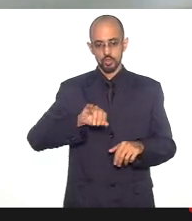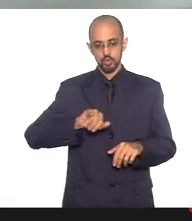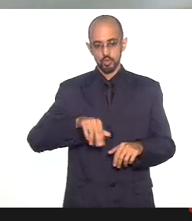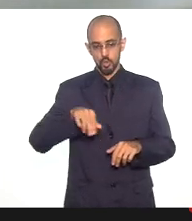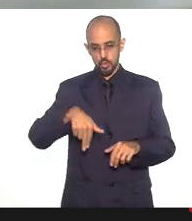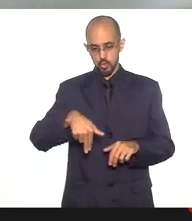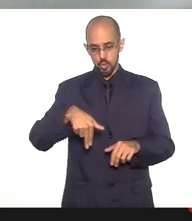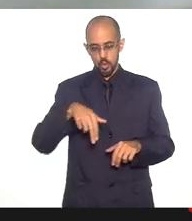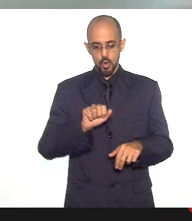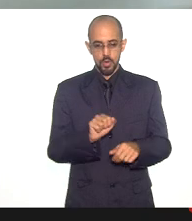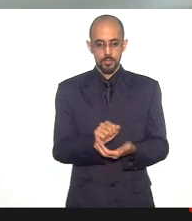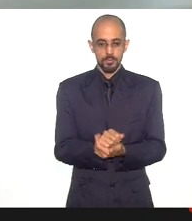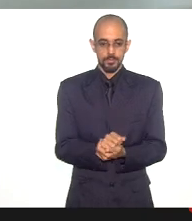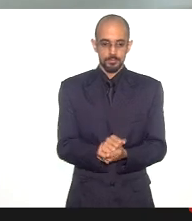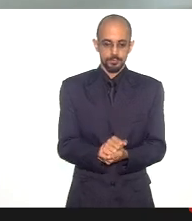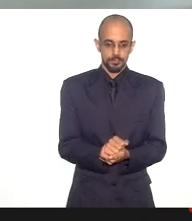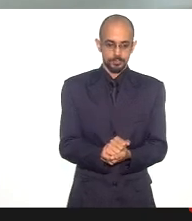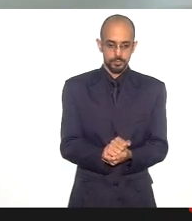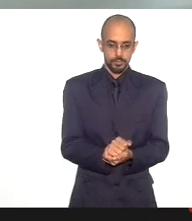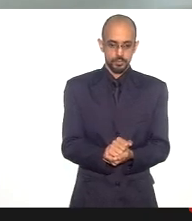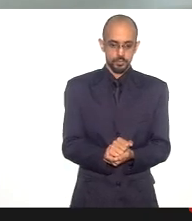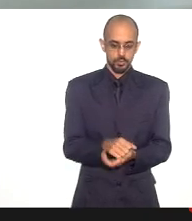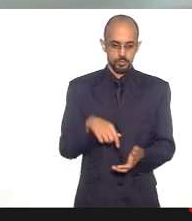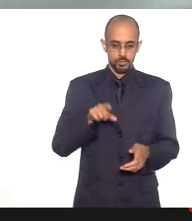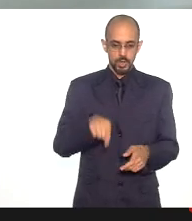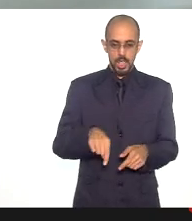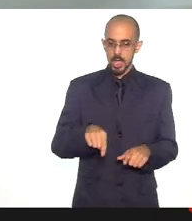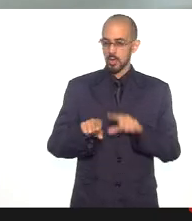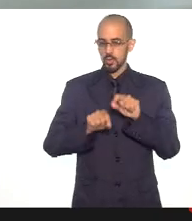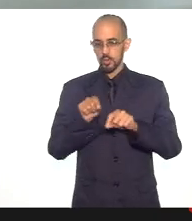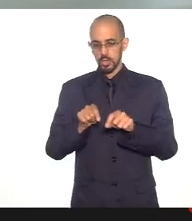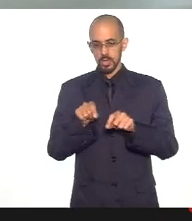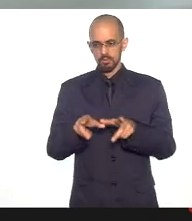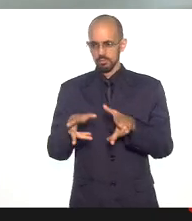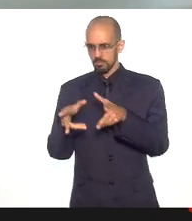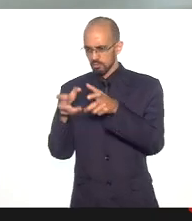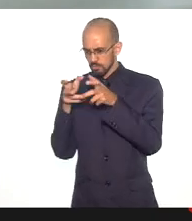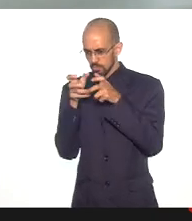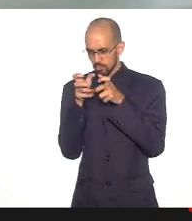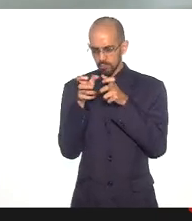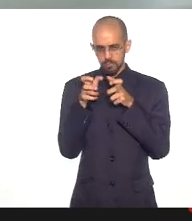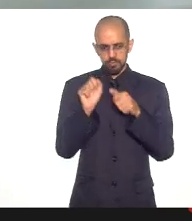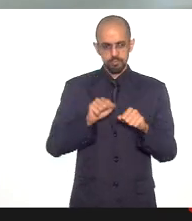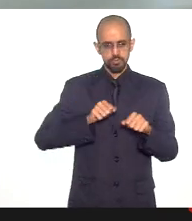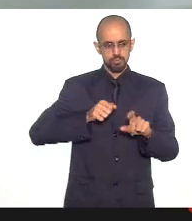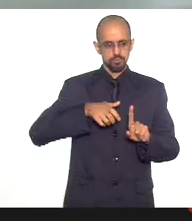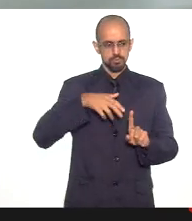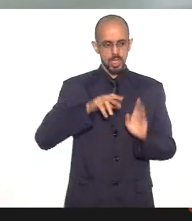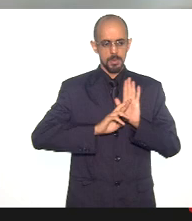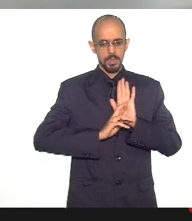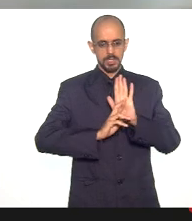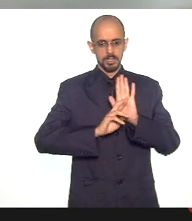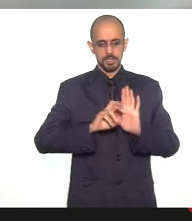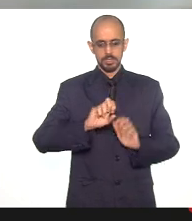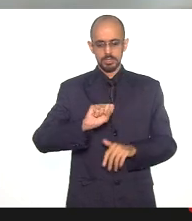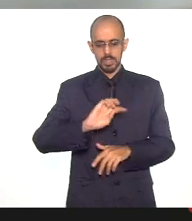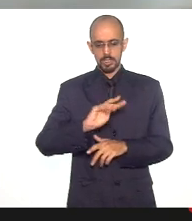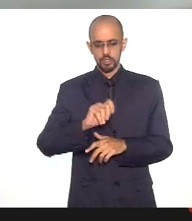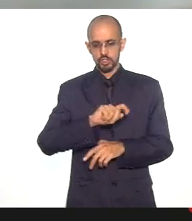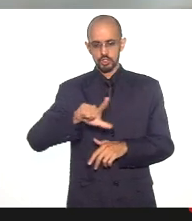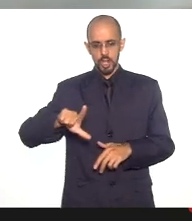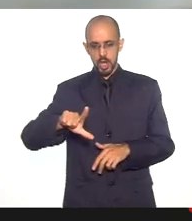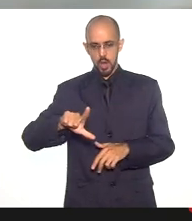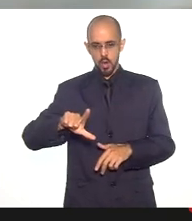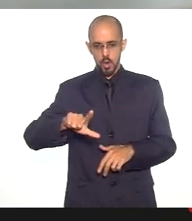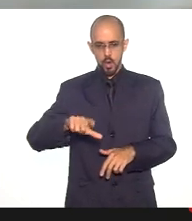a seguinte pauta: oitiva de representantes da Shell do Brasil Petróleo Limitada.